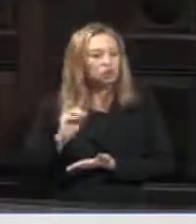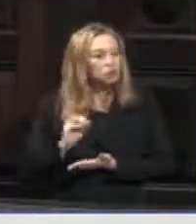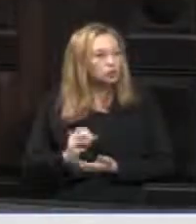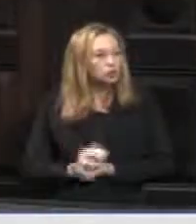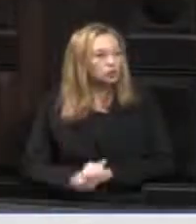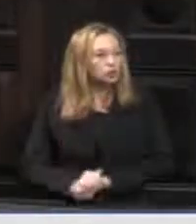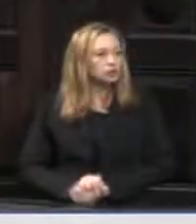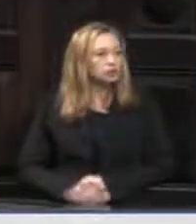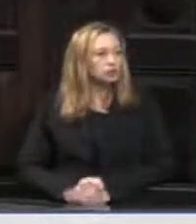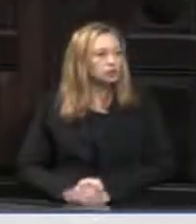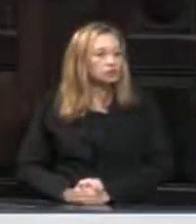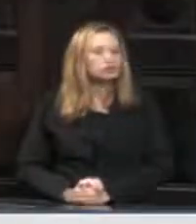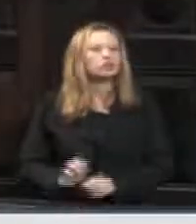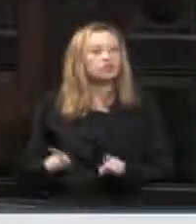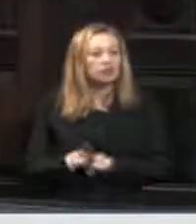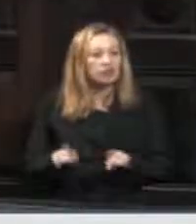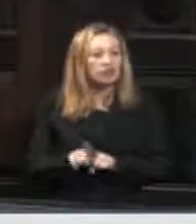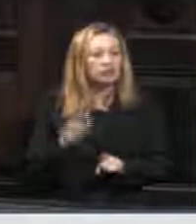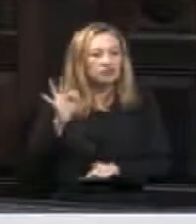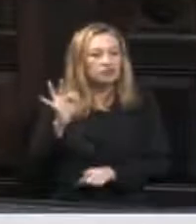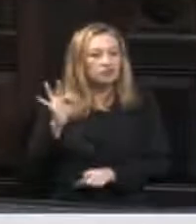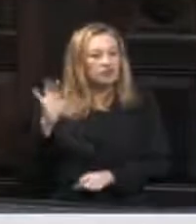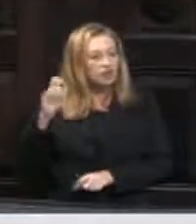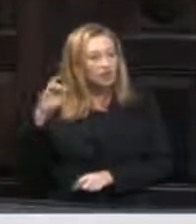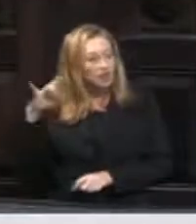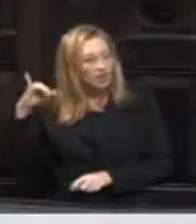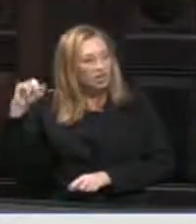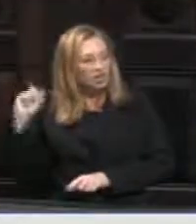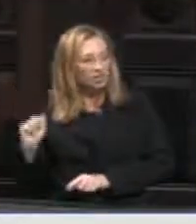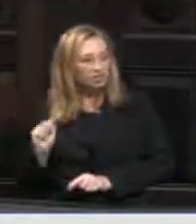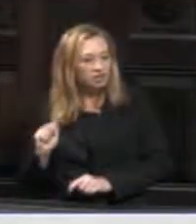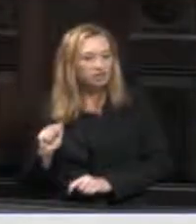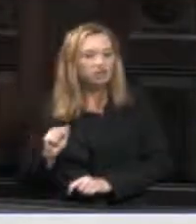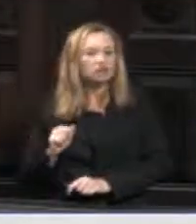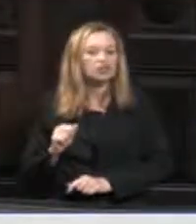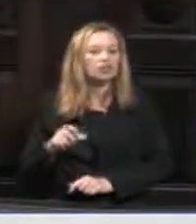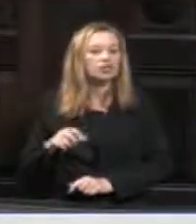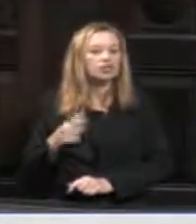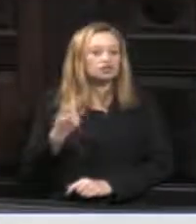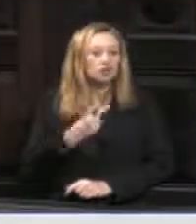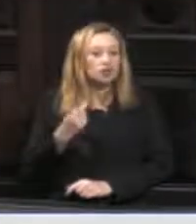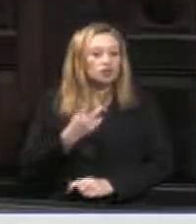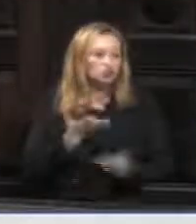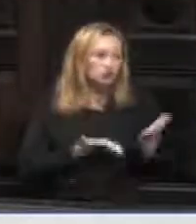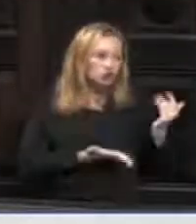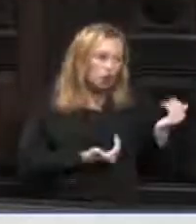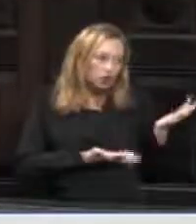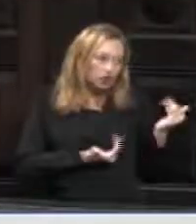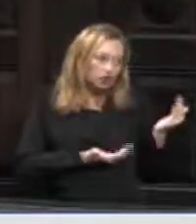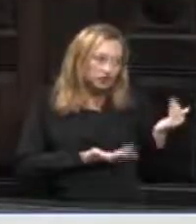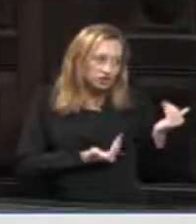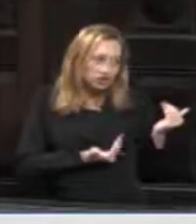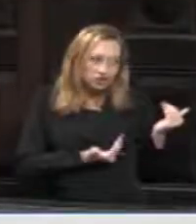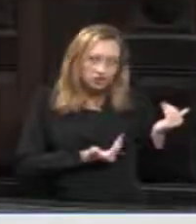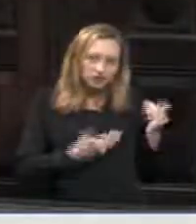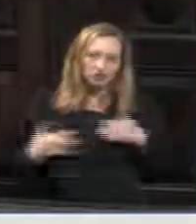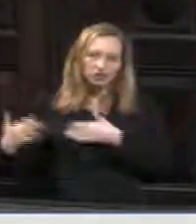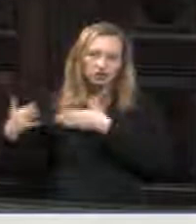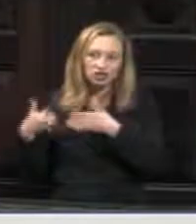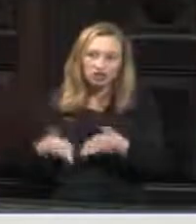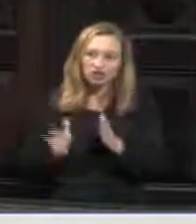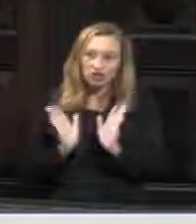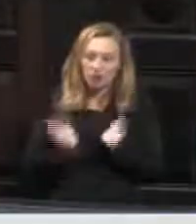o deputado Ferreirinha, que são dois jovens que chegam agora